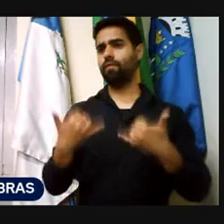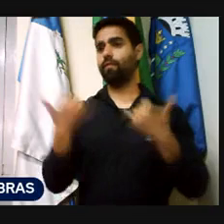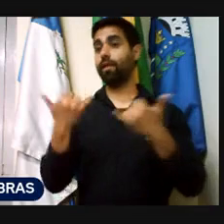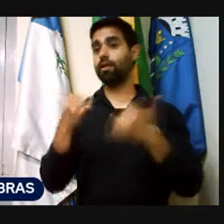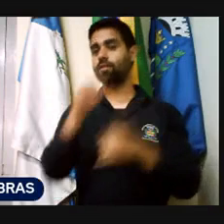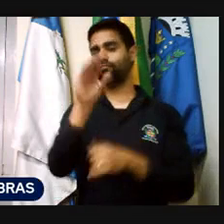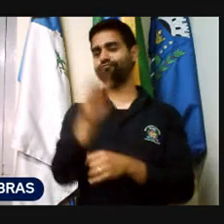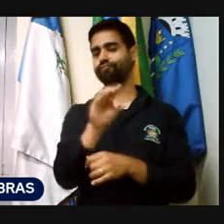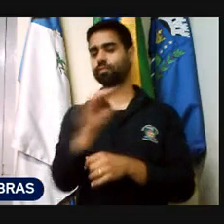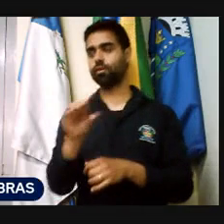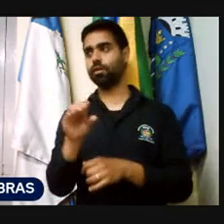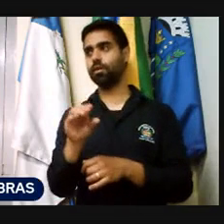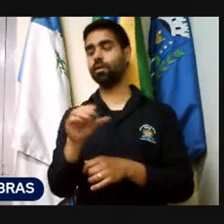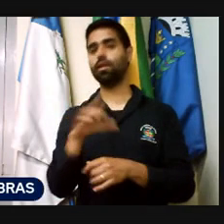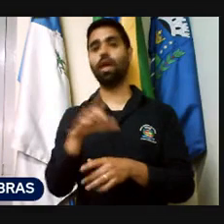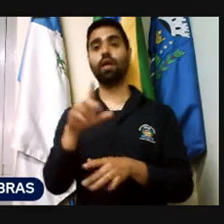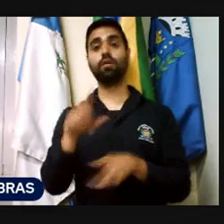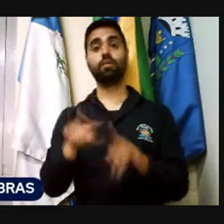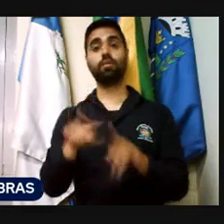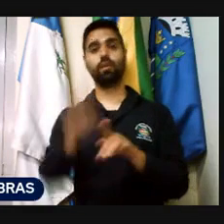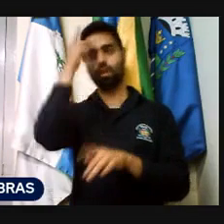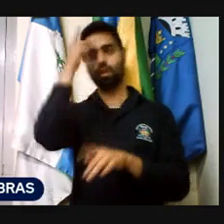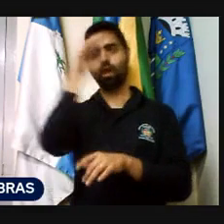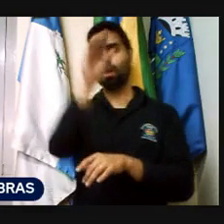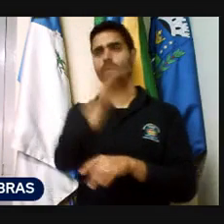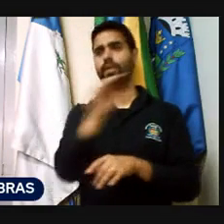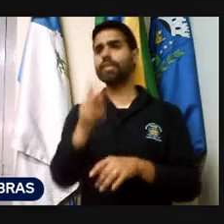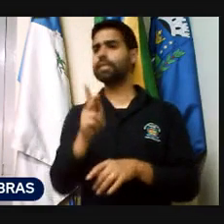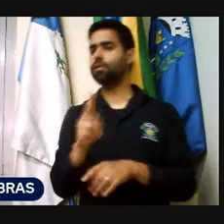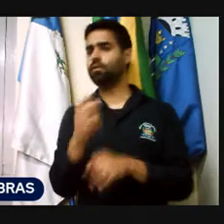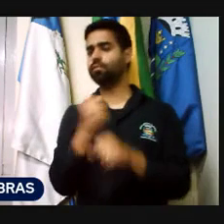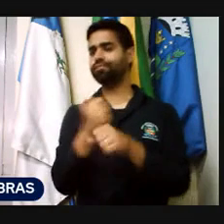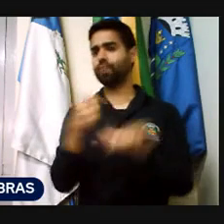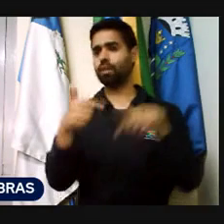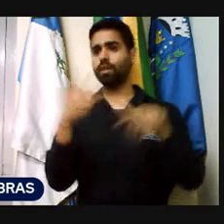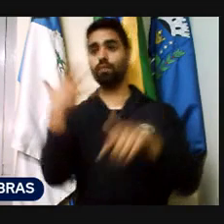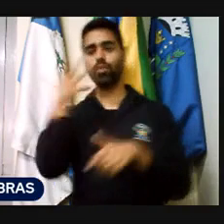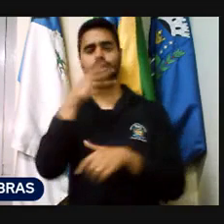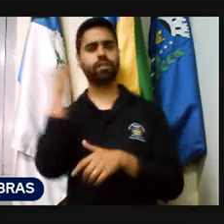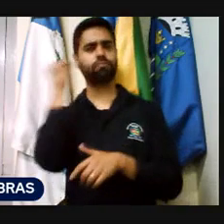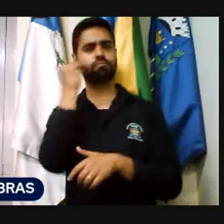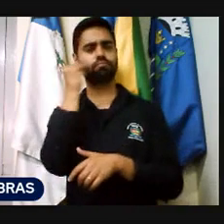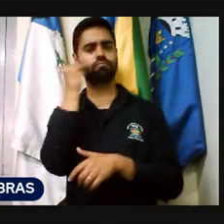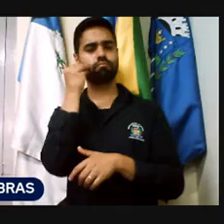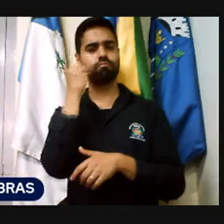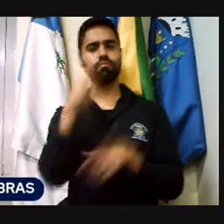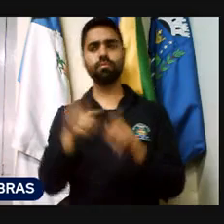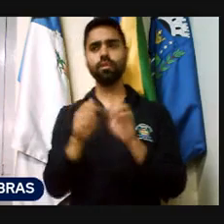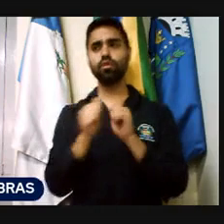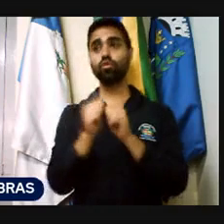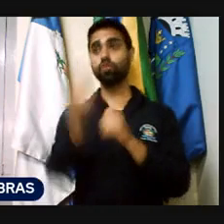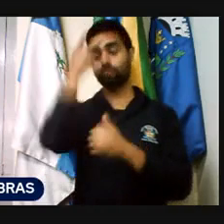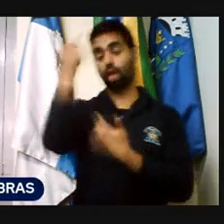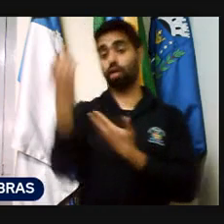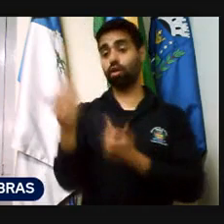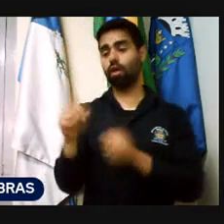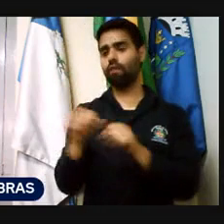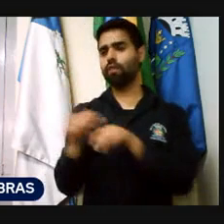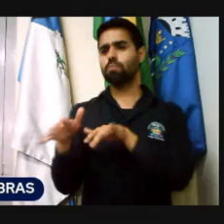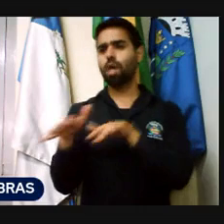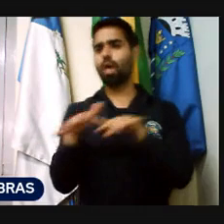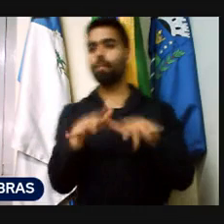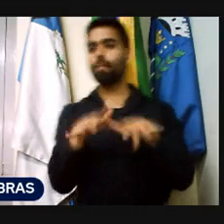cristã, né, onde o católico comemora todo ano, um trabalho muito bonito, onde a gente busca também, junto com a juventude, fazer os movimentos